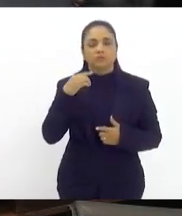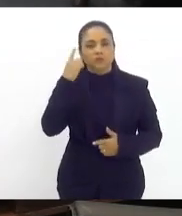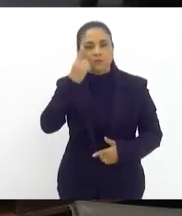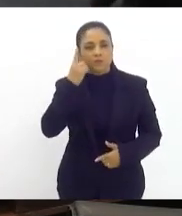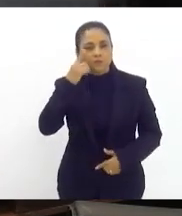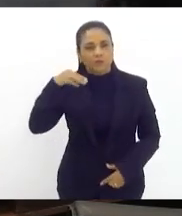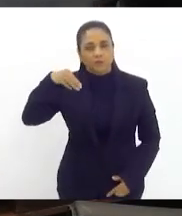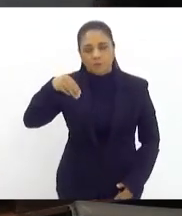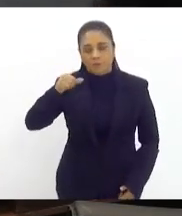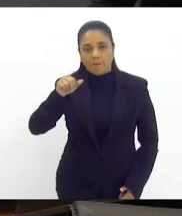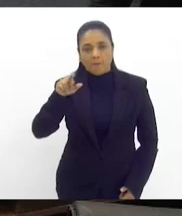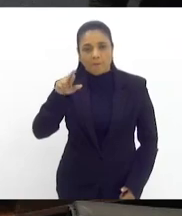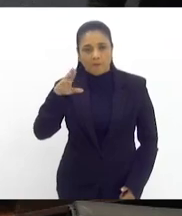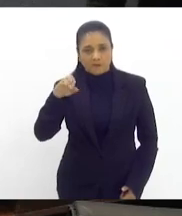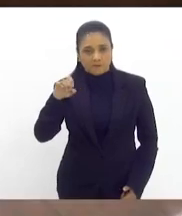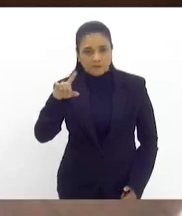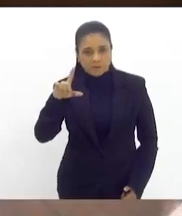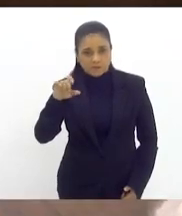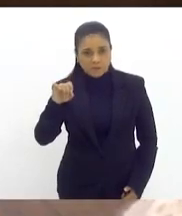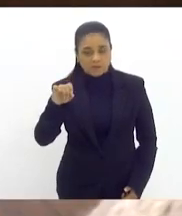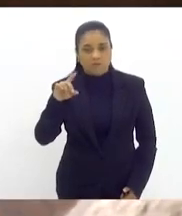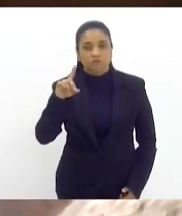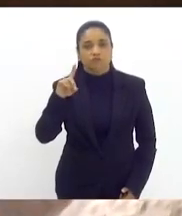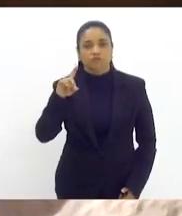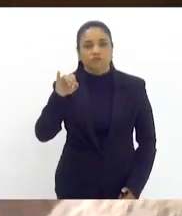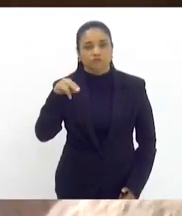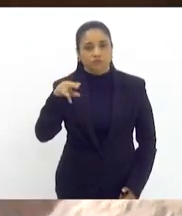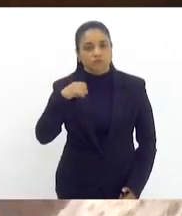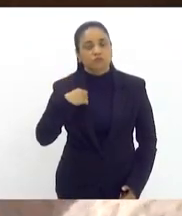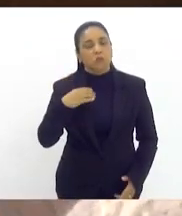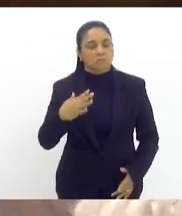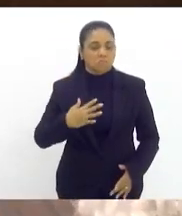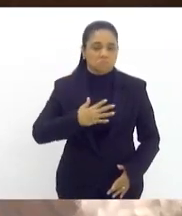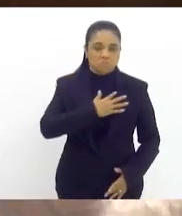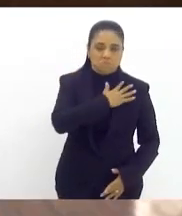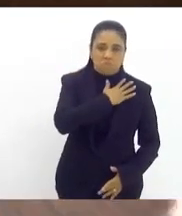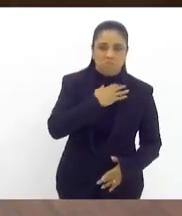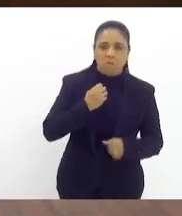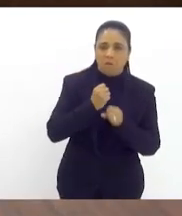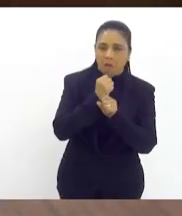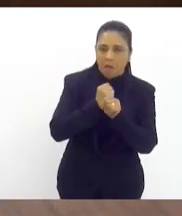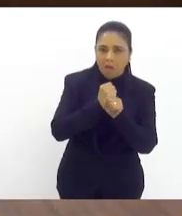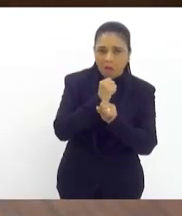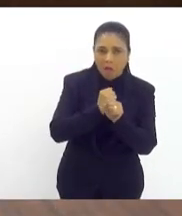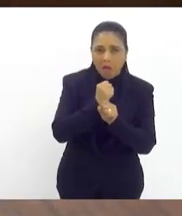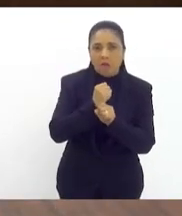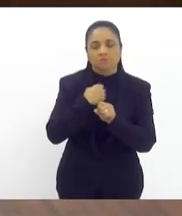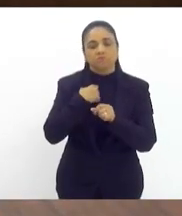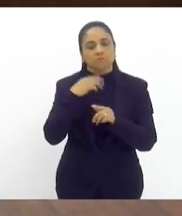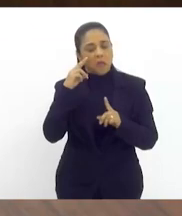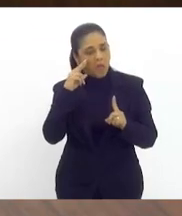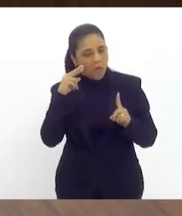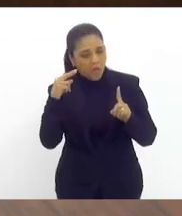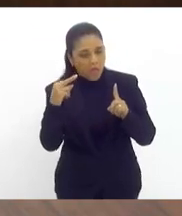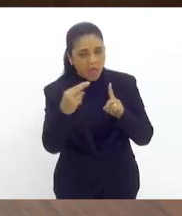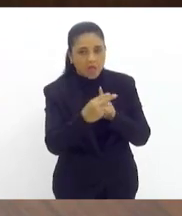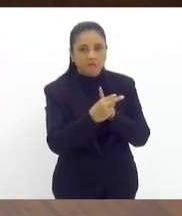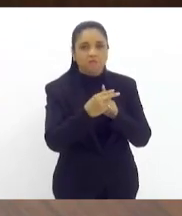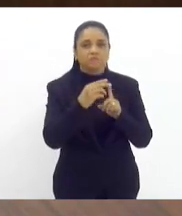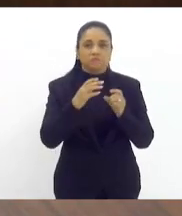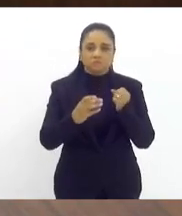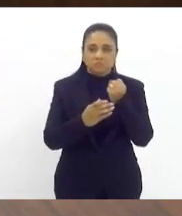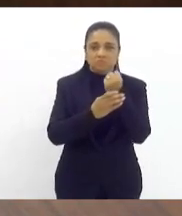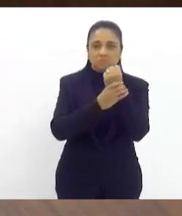Marcelo Dino é um policial militar de carreira, tem esse olhar atento à questão da segurança pública, mas eu